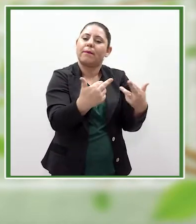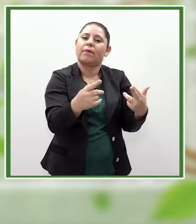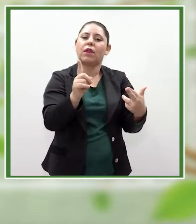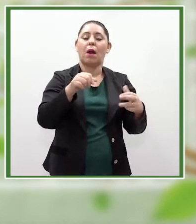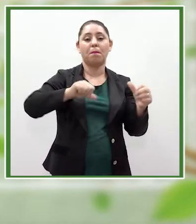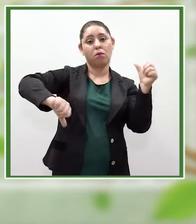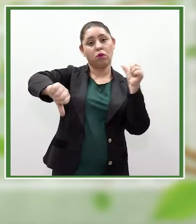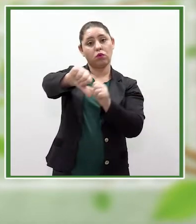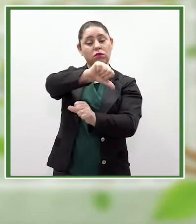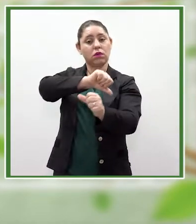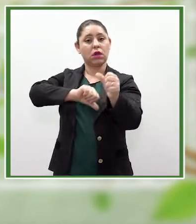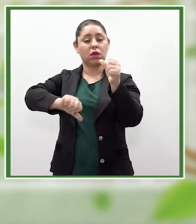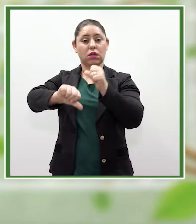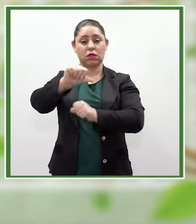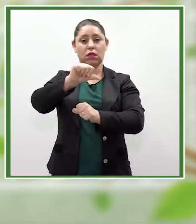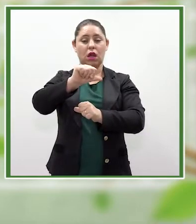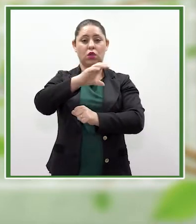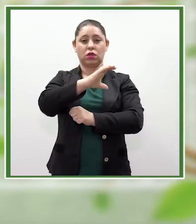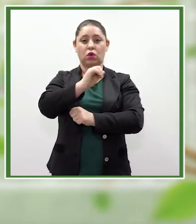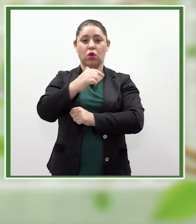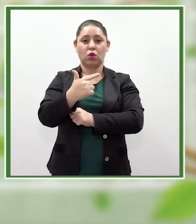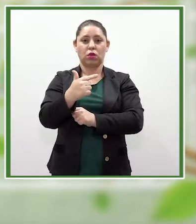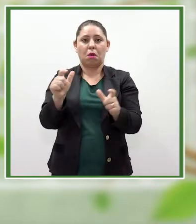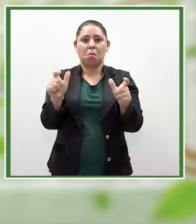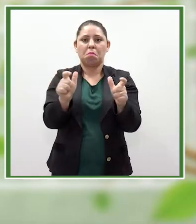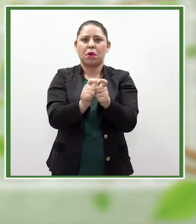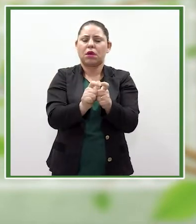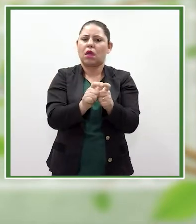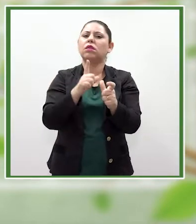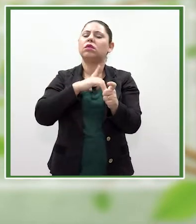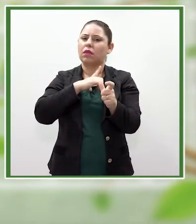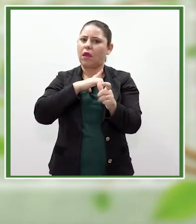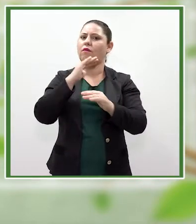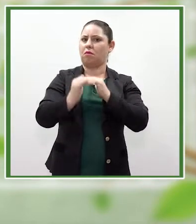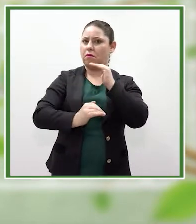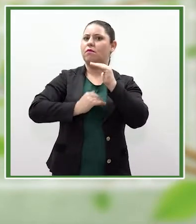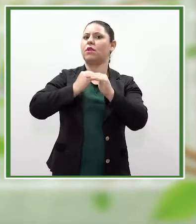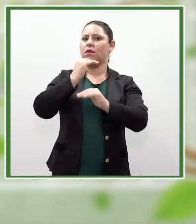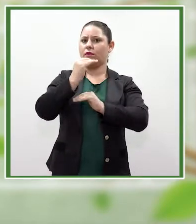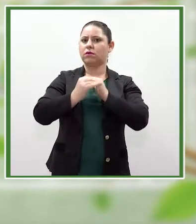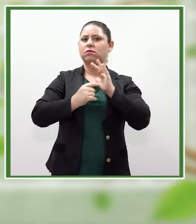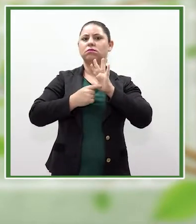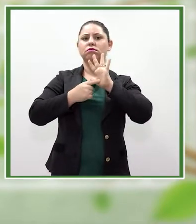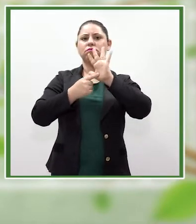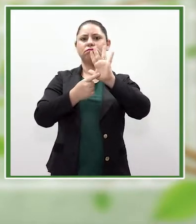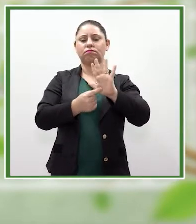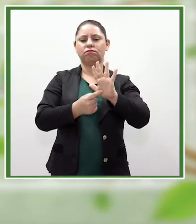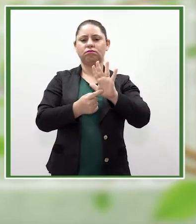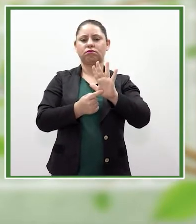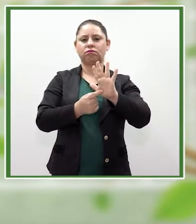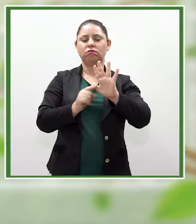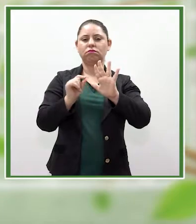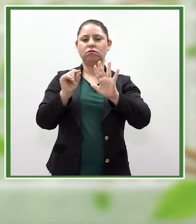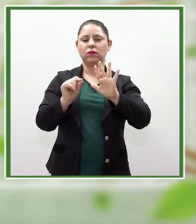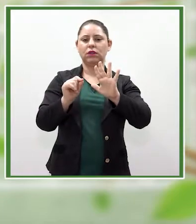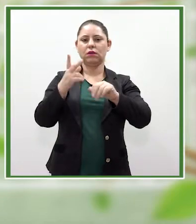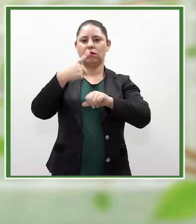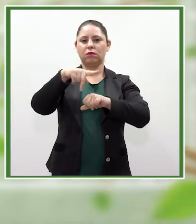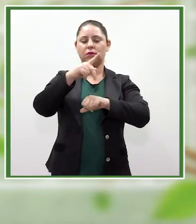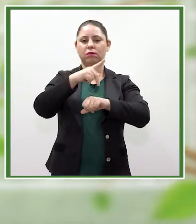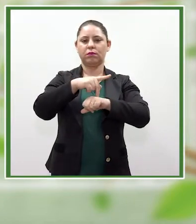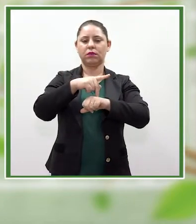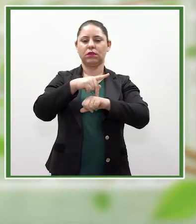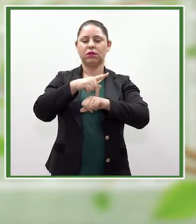nós tivéssemos aqui na barra verde valores bem menores, né? Então nós estaríamos certamente numa